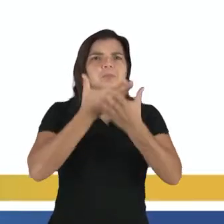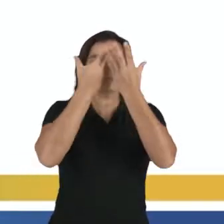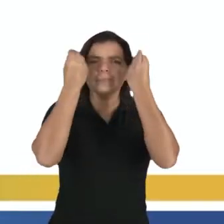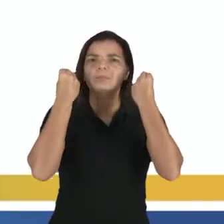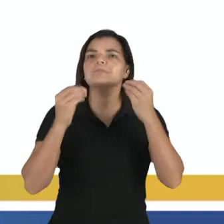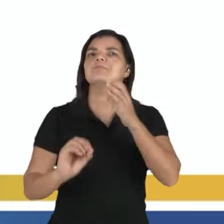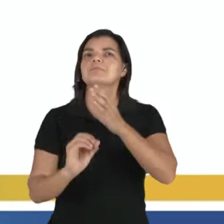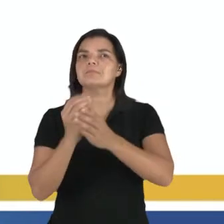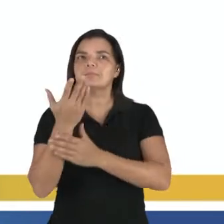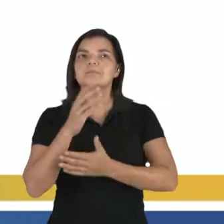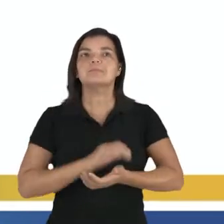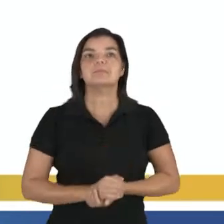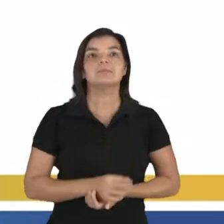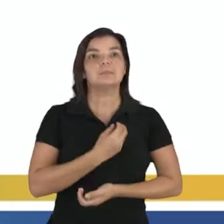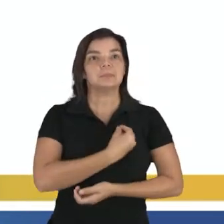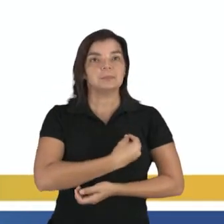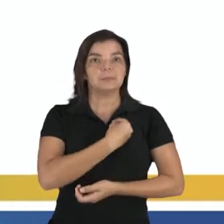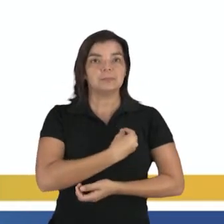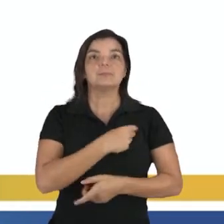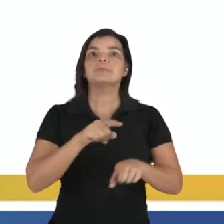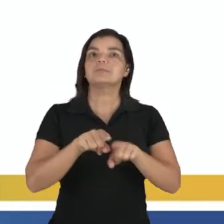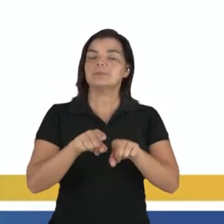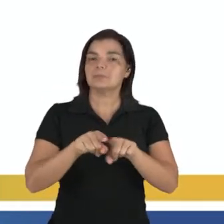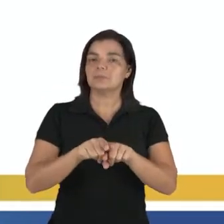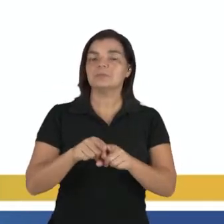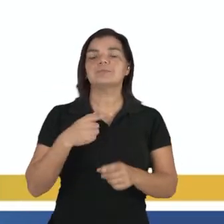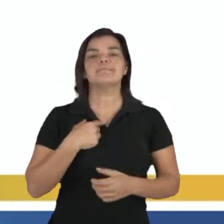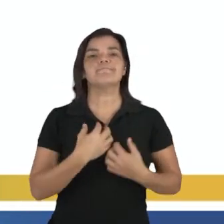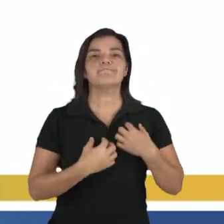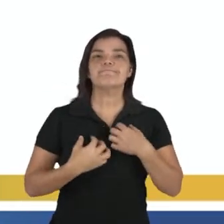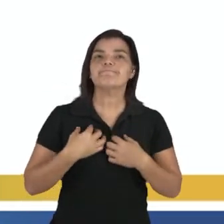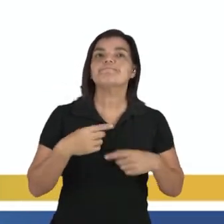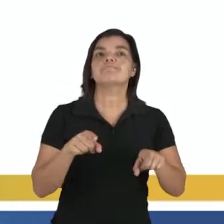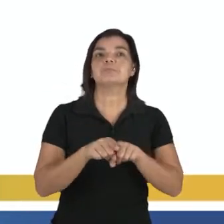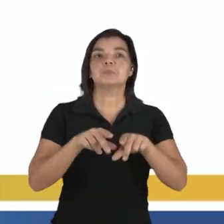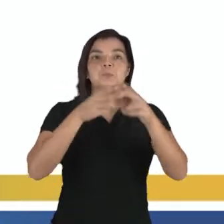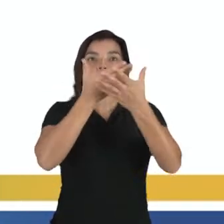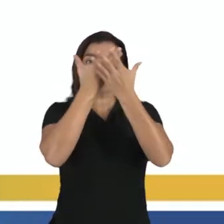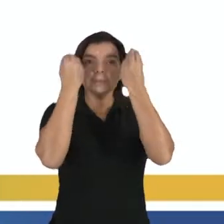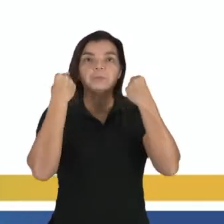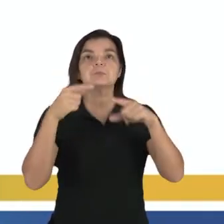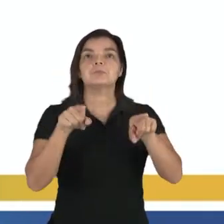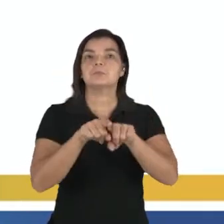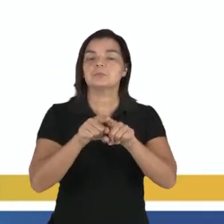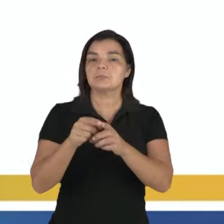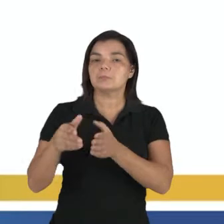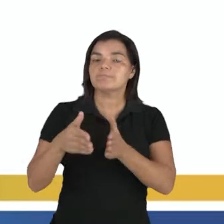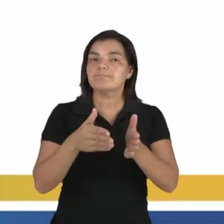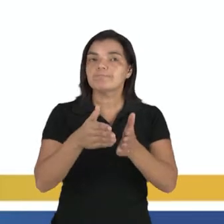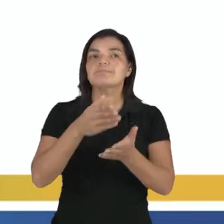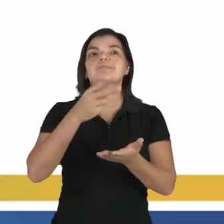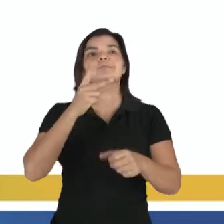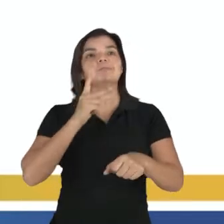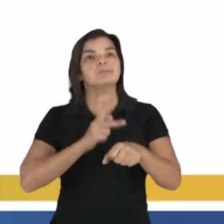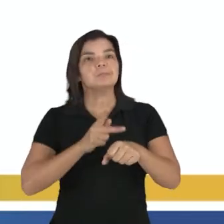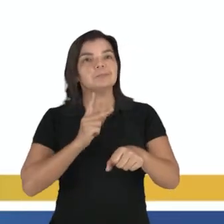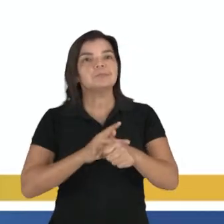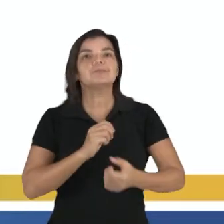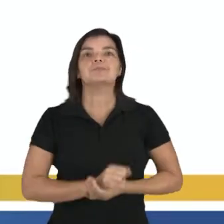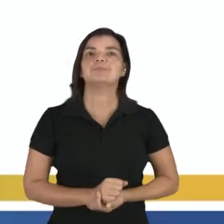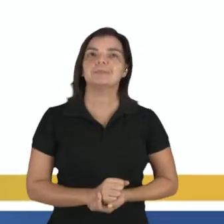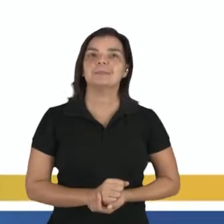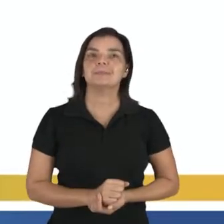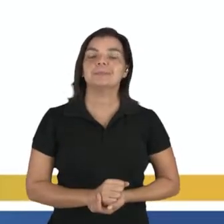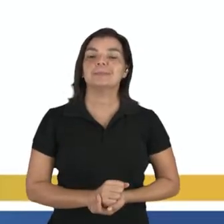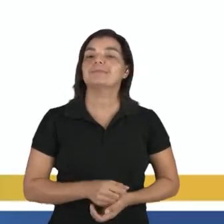me esquecerei desse acontecimento, na vida de minhas retinas tão fatigadas. Nunca me esquecerei que no meio do